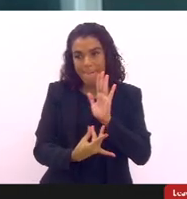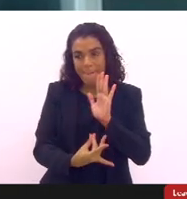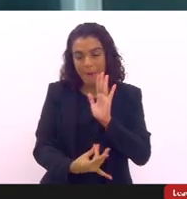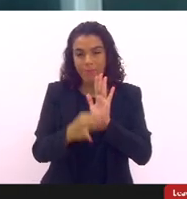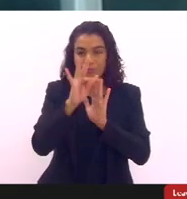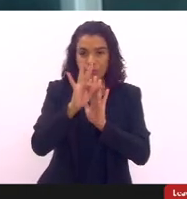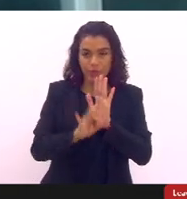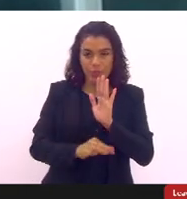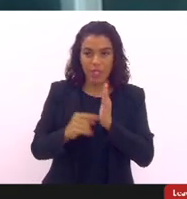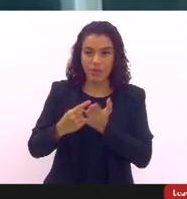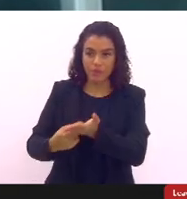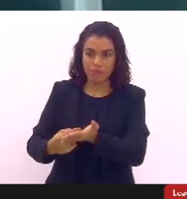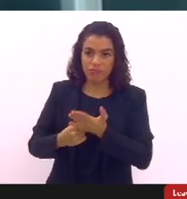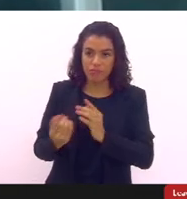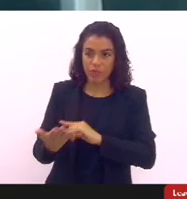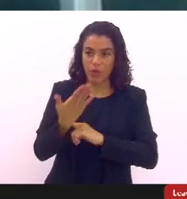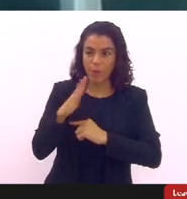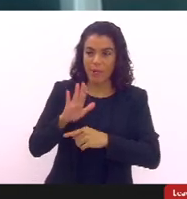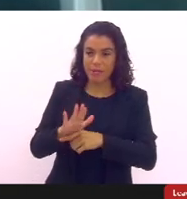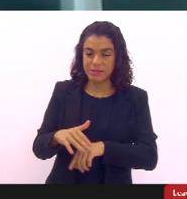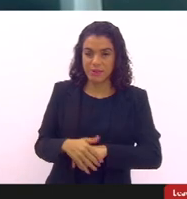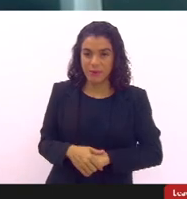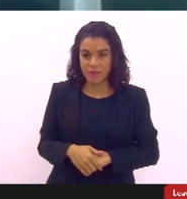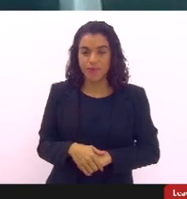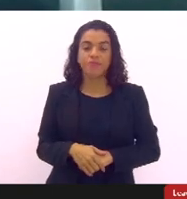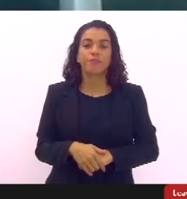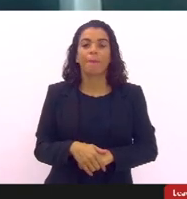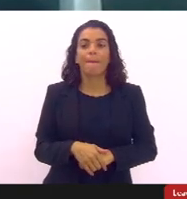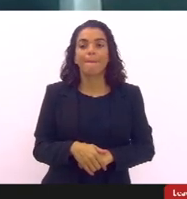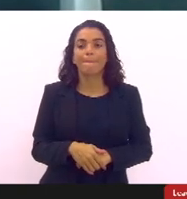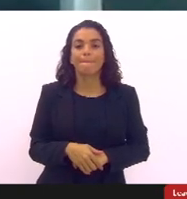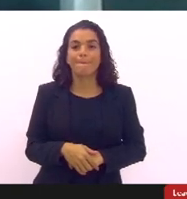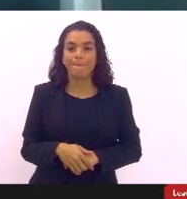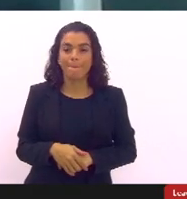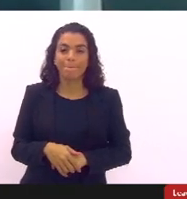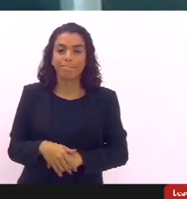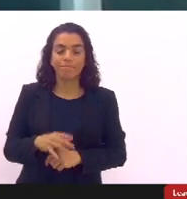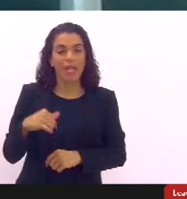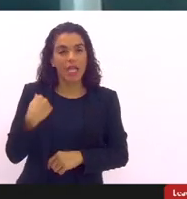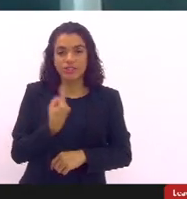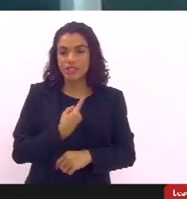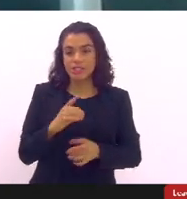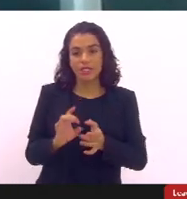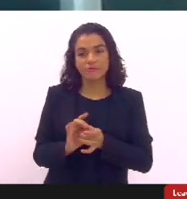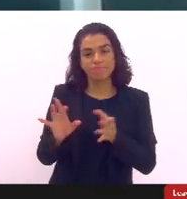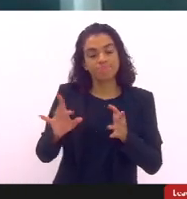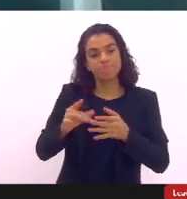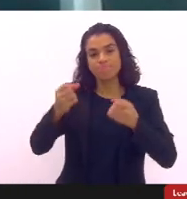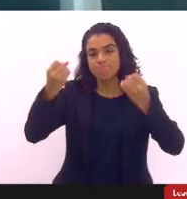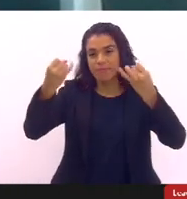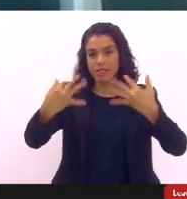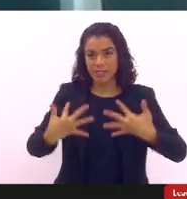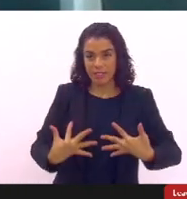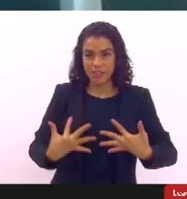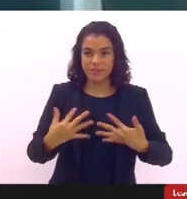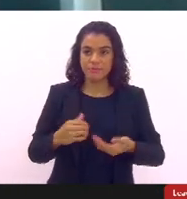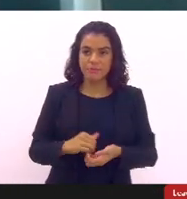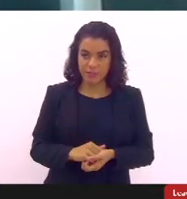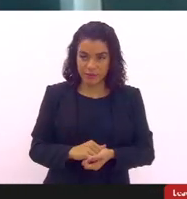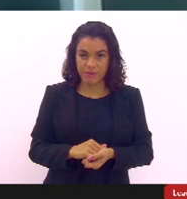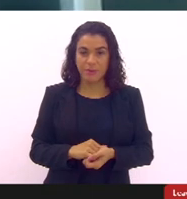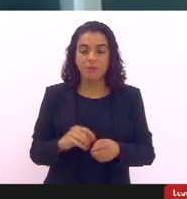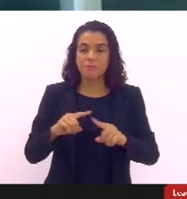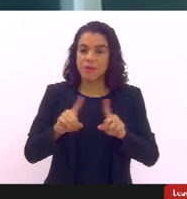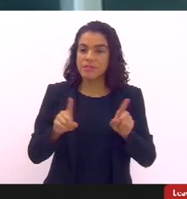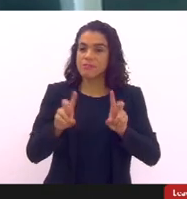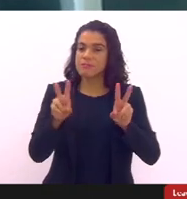cooperação. Né? O doutor Tiago está aí também, então a gente está aqui à disposição para maiores esclarecimentos. Mas é